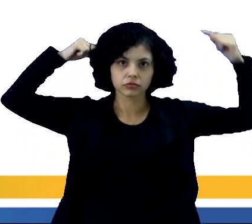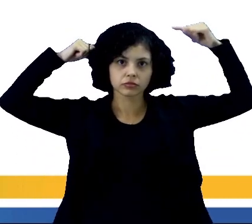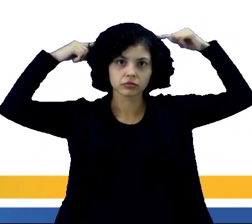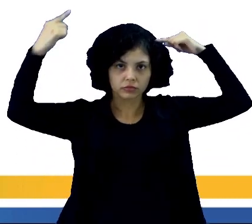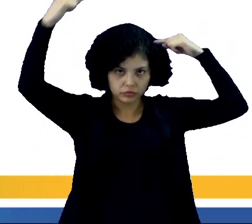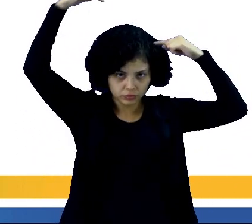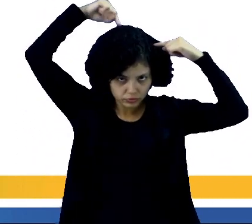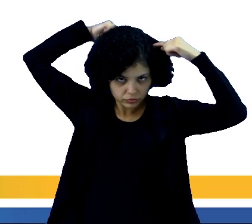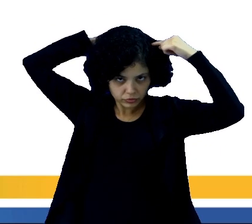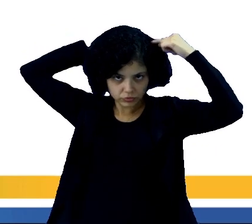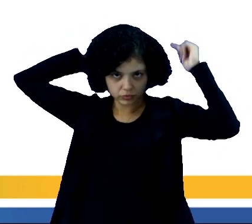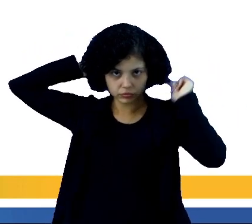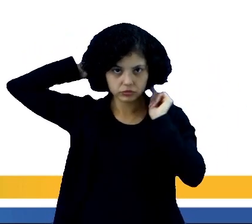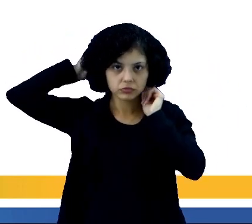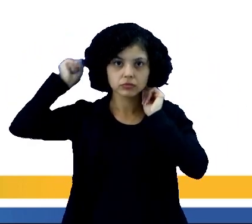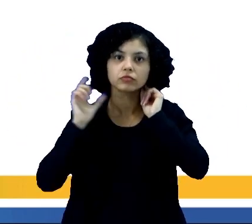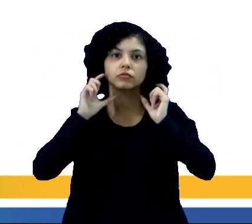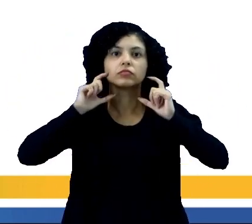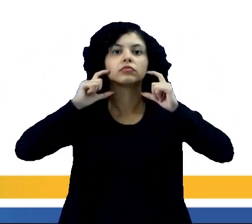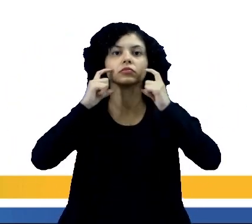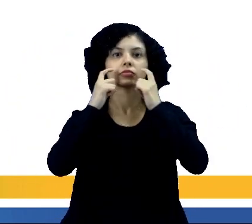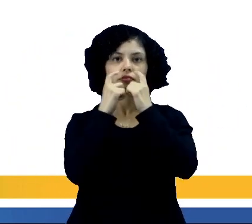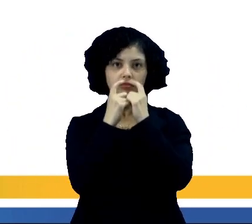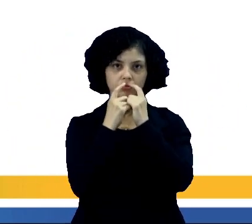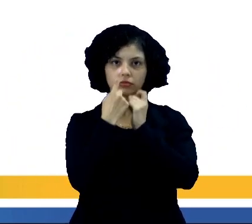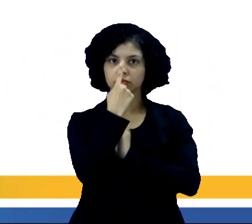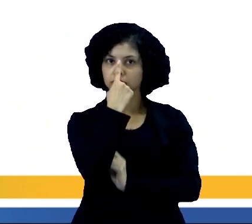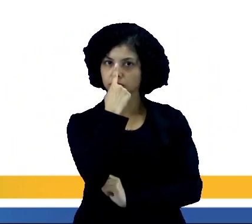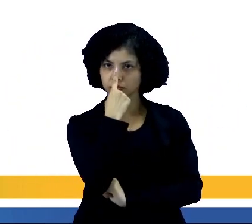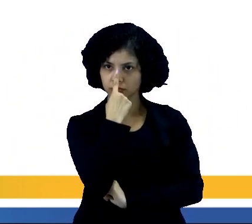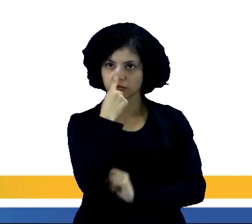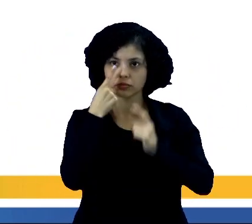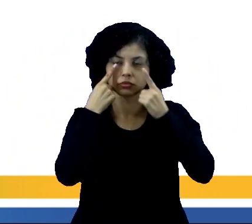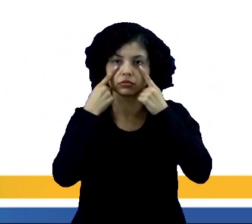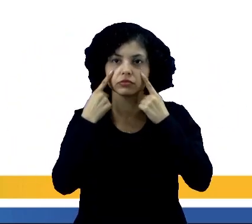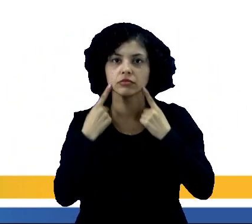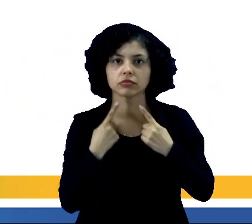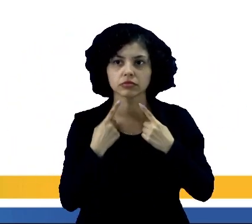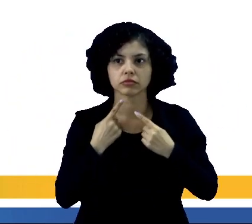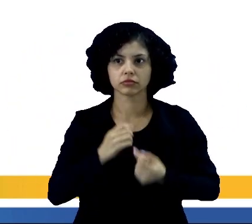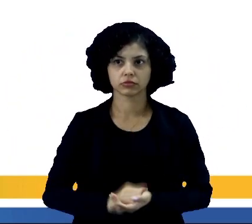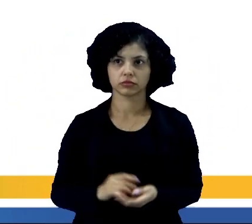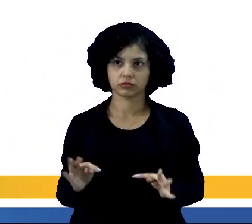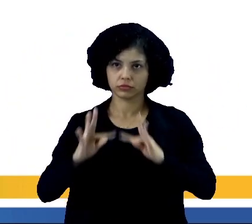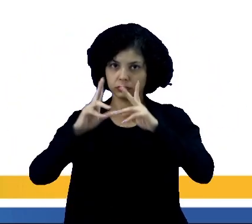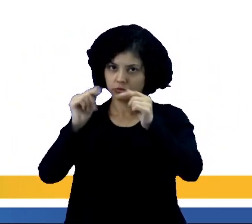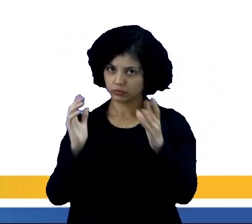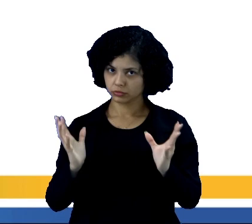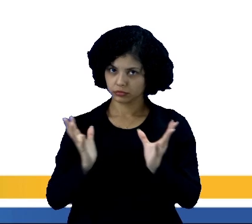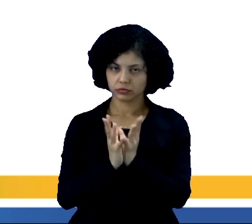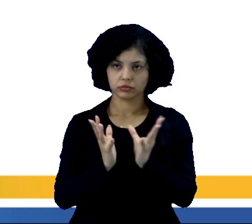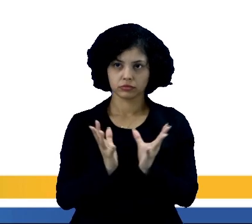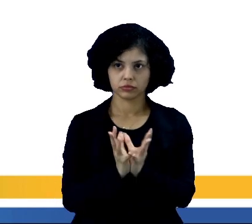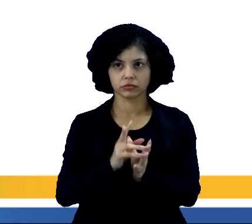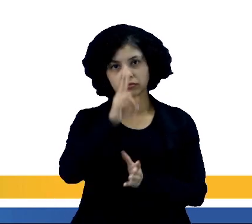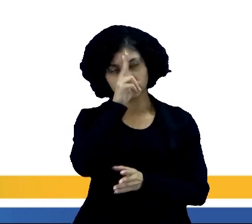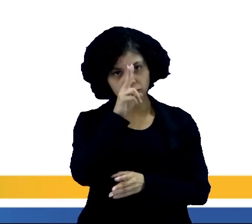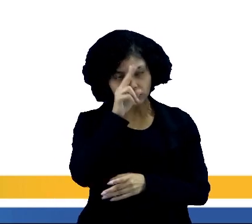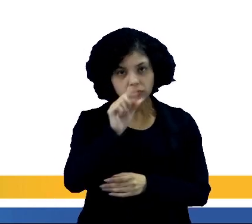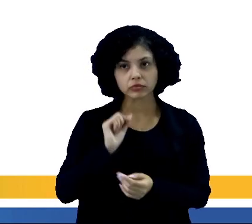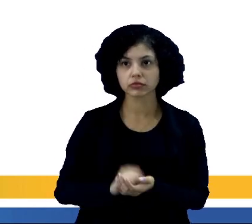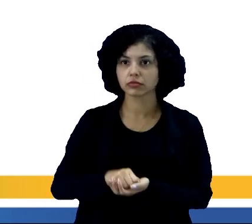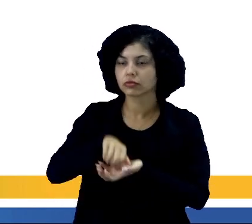occipital, temporal, mandibular, nasal, lacrimal. Então tem todo esse conjunto de estruturas. Lembrando